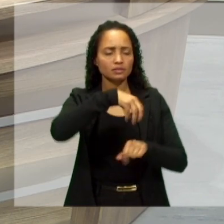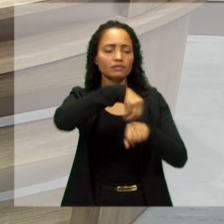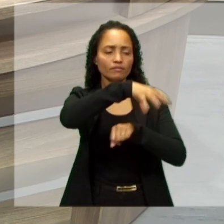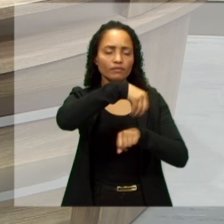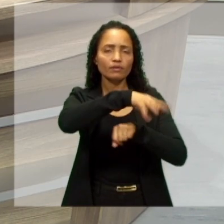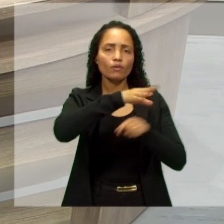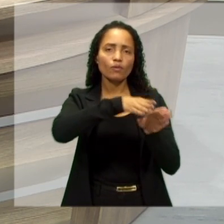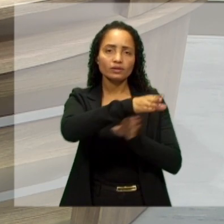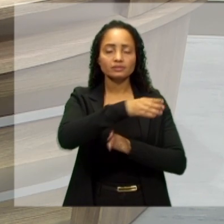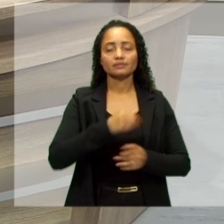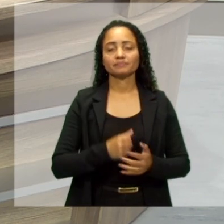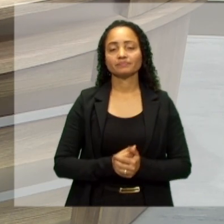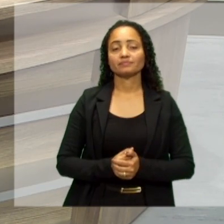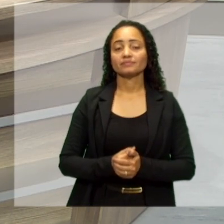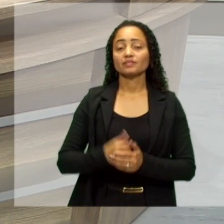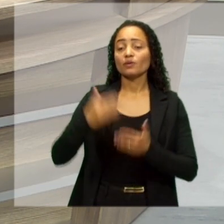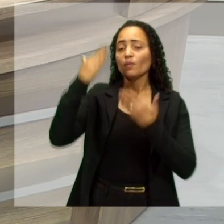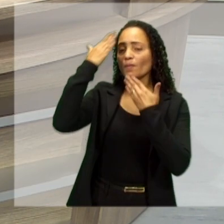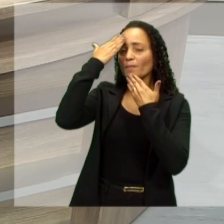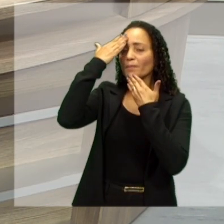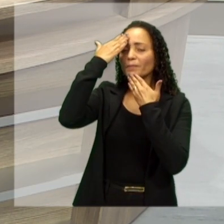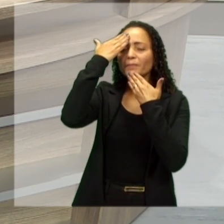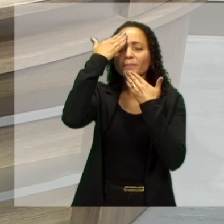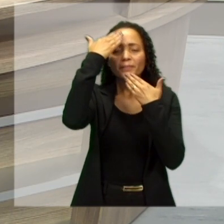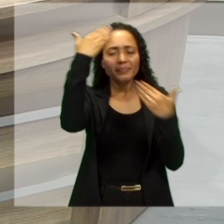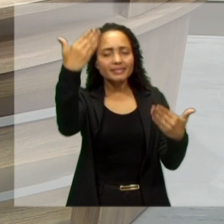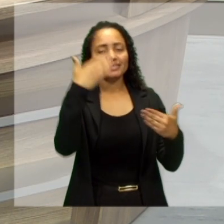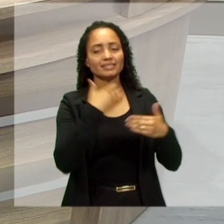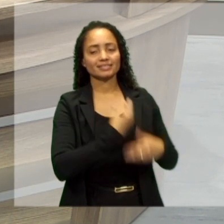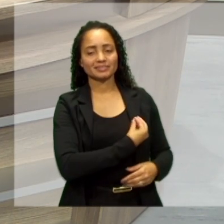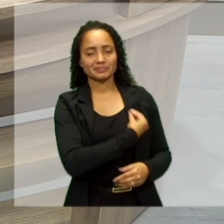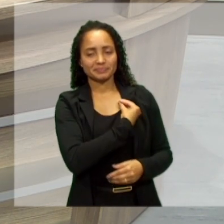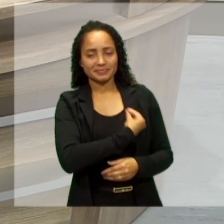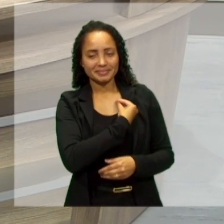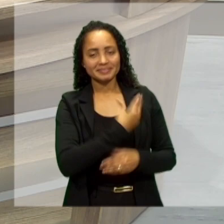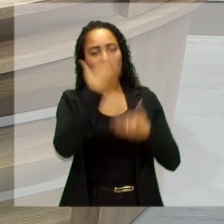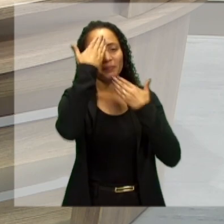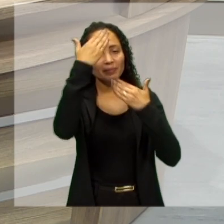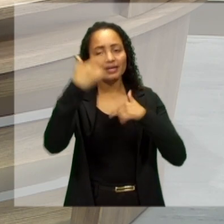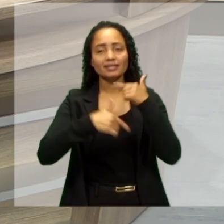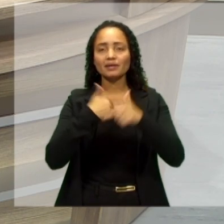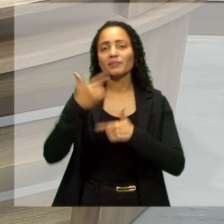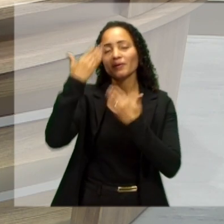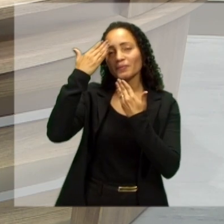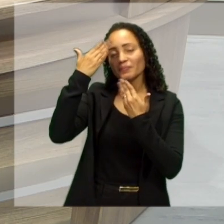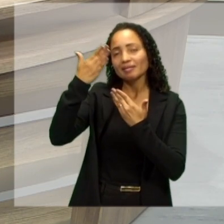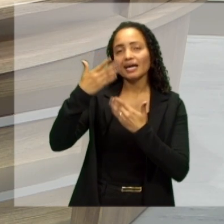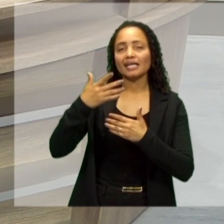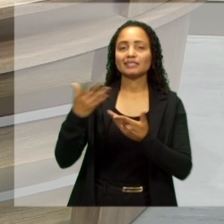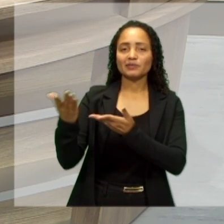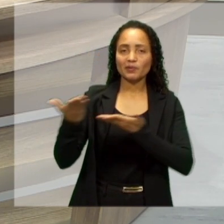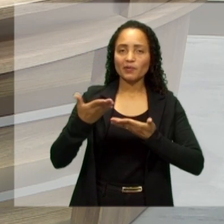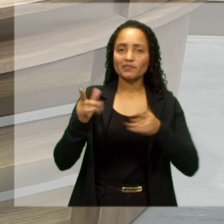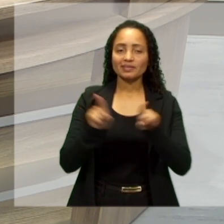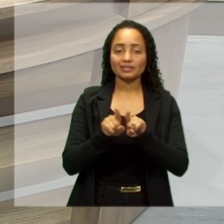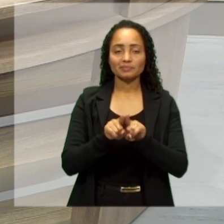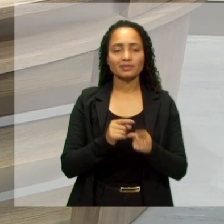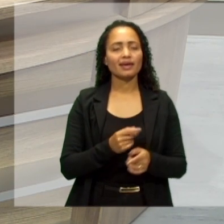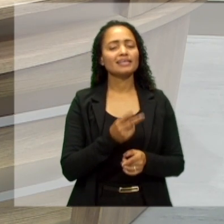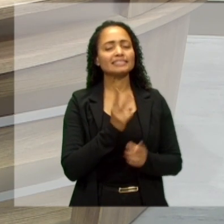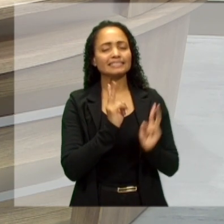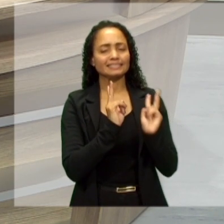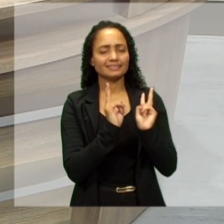bem. Muito obrigada pela sua presença, obrigada pelo seu trabalho também. Muito obrigado pelo convite, Alice. E sempre que